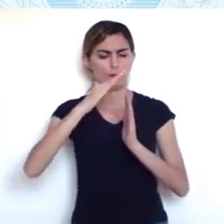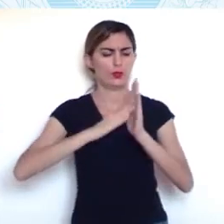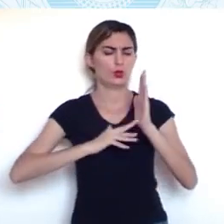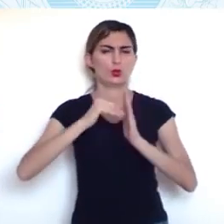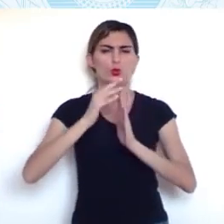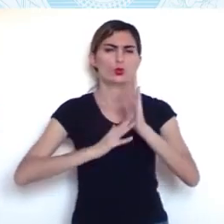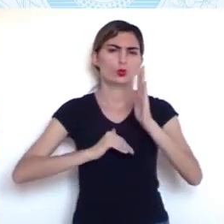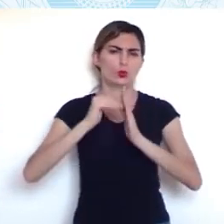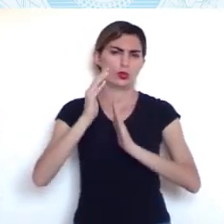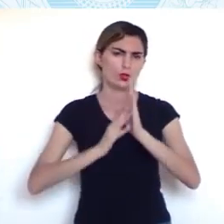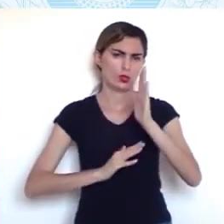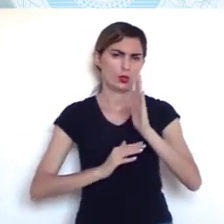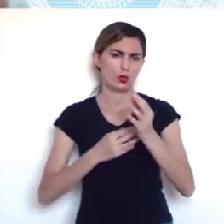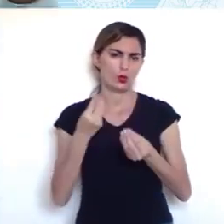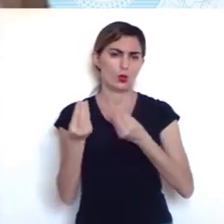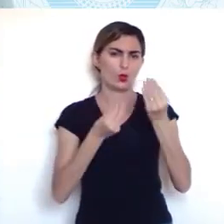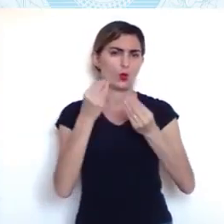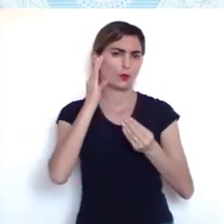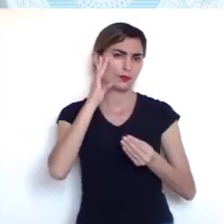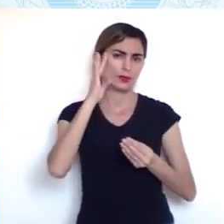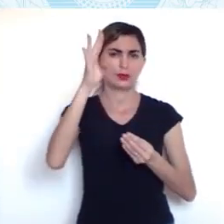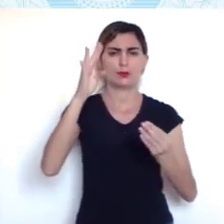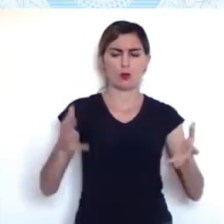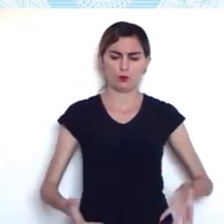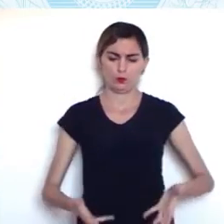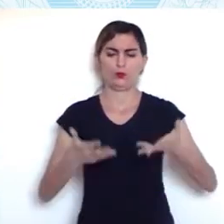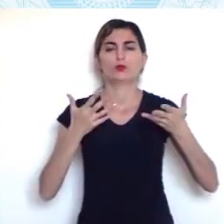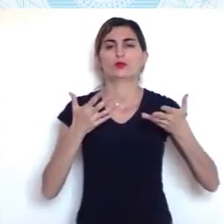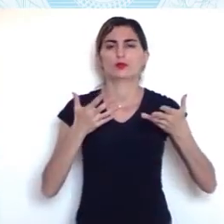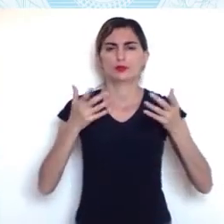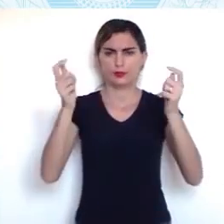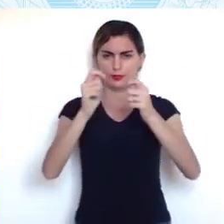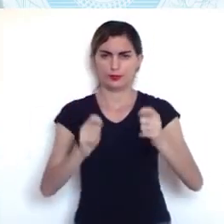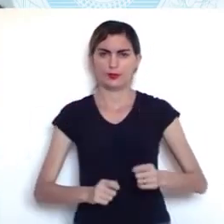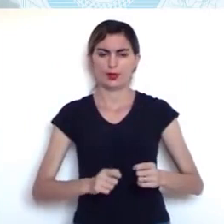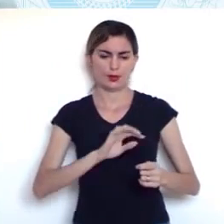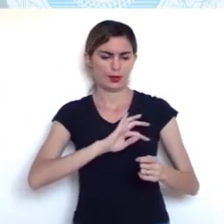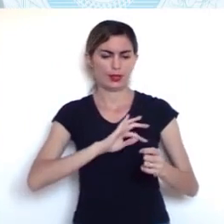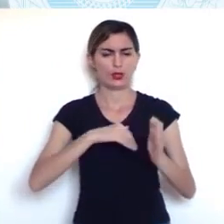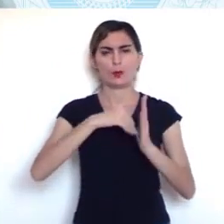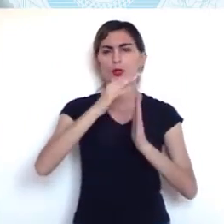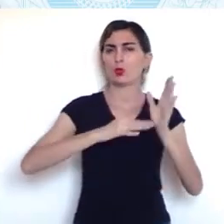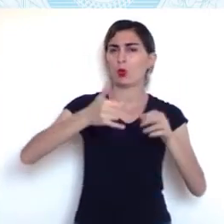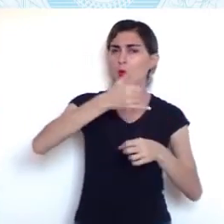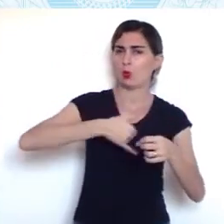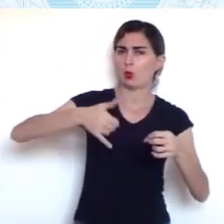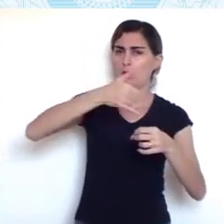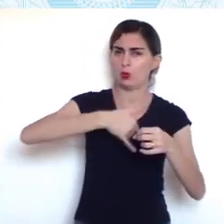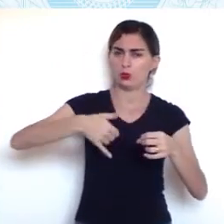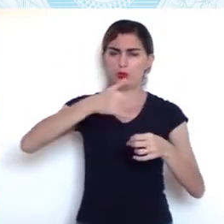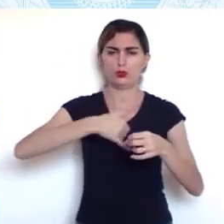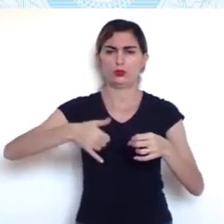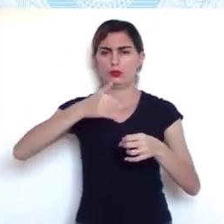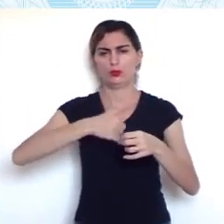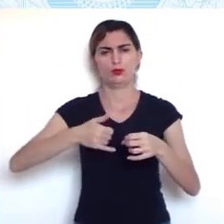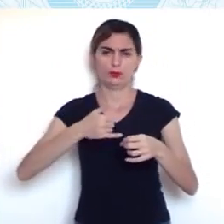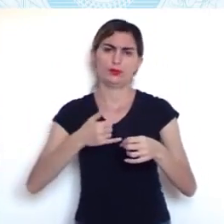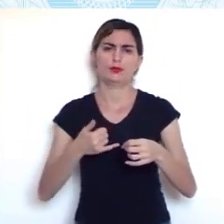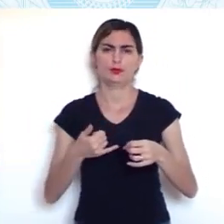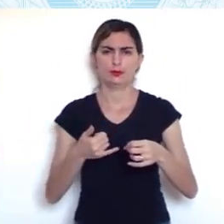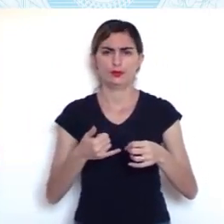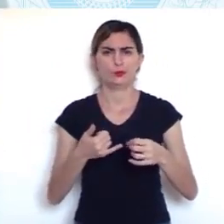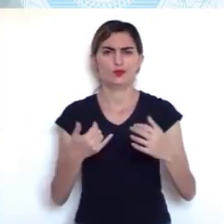a pintura com o maior destaque, né? Técnica de pintura a óleo, né?